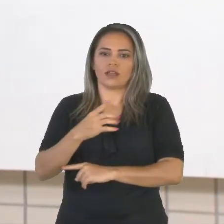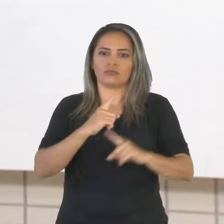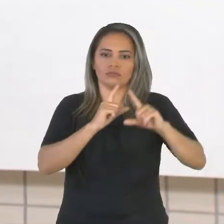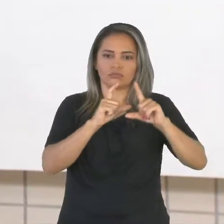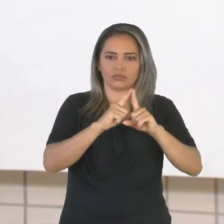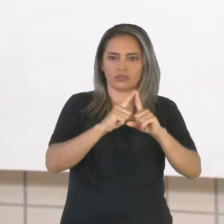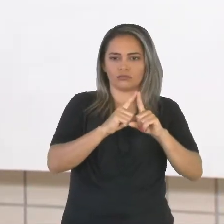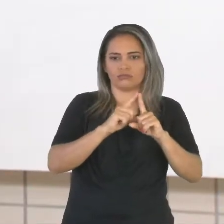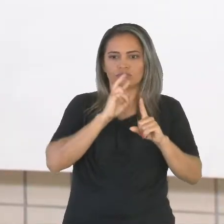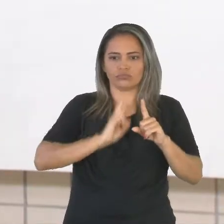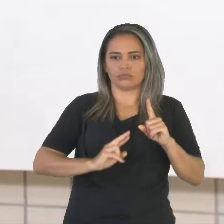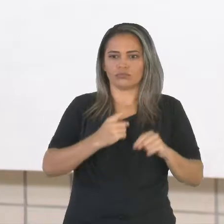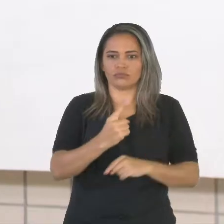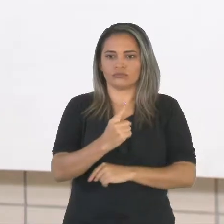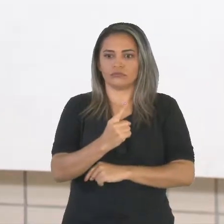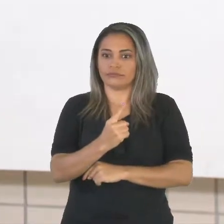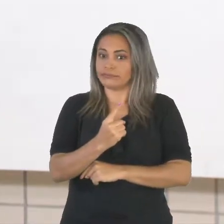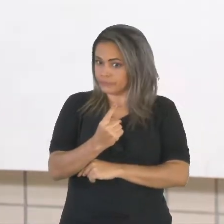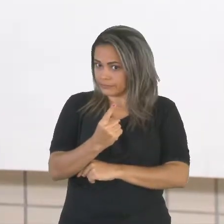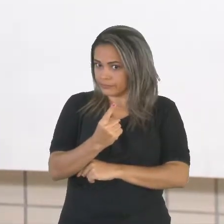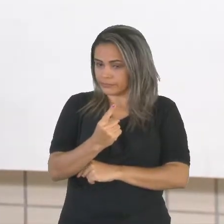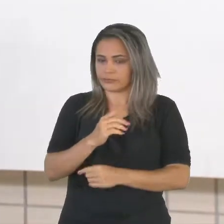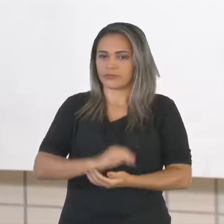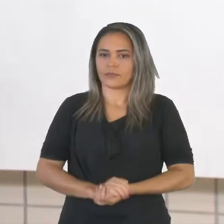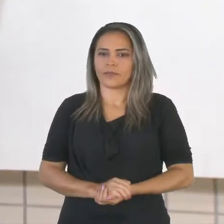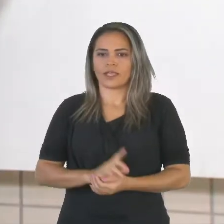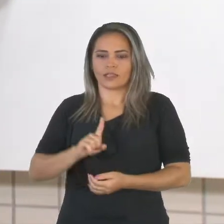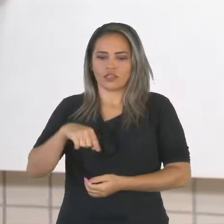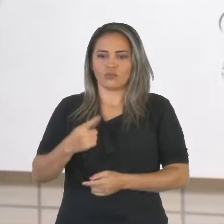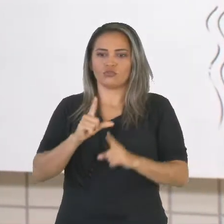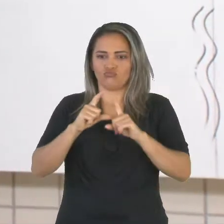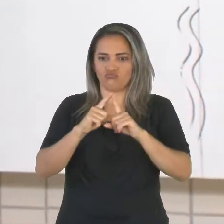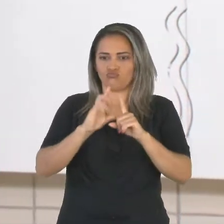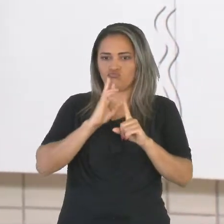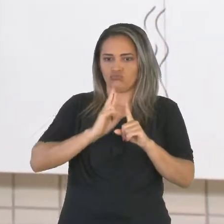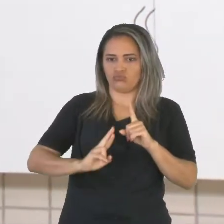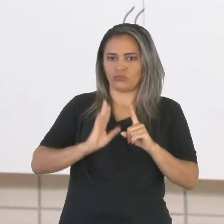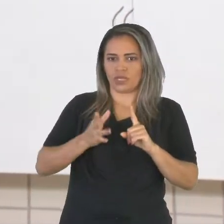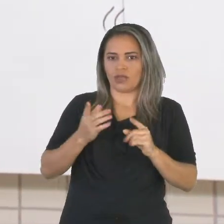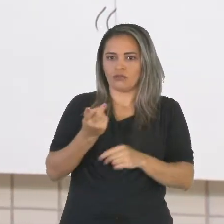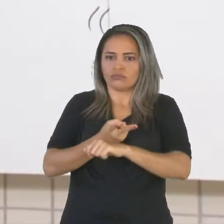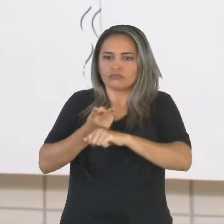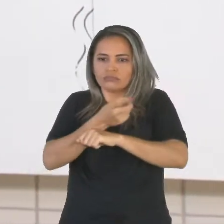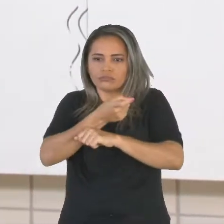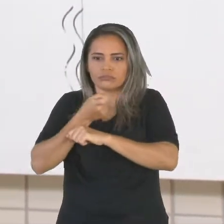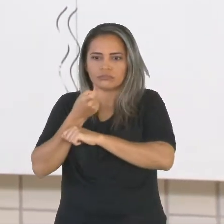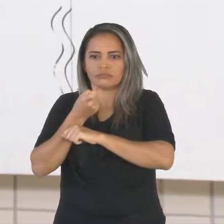vale 1. Tranquilo? Bom, depois de feito o delta, eu vou procurar o x.